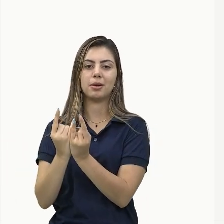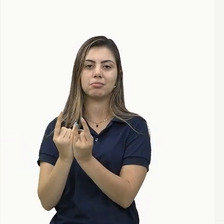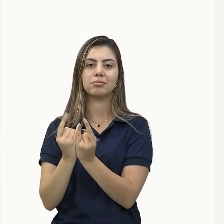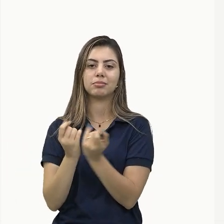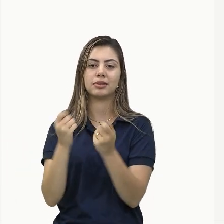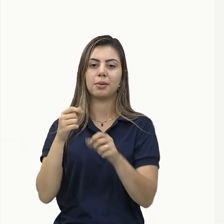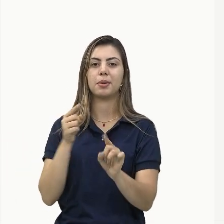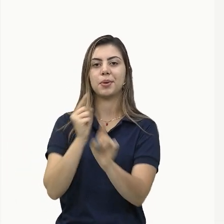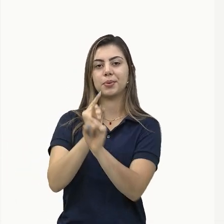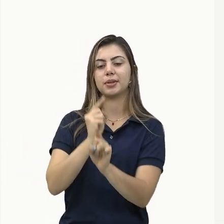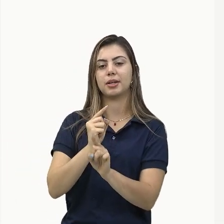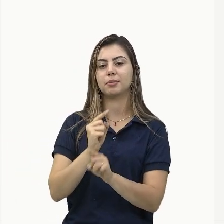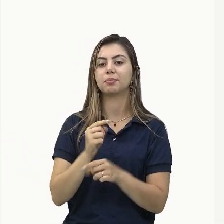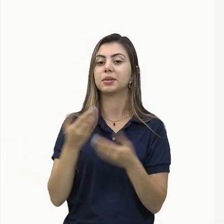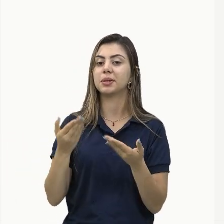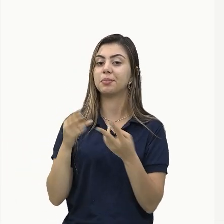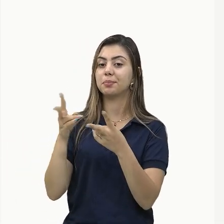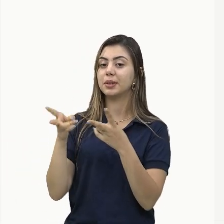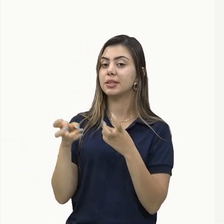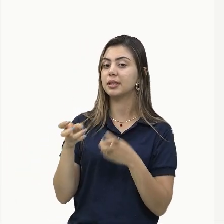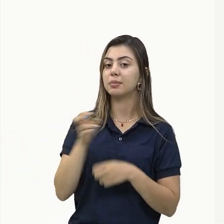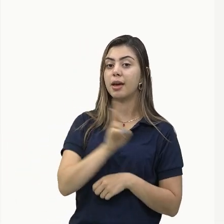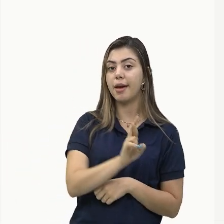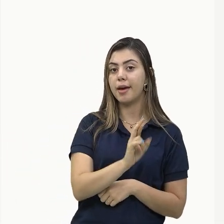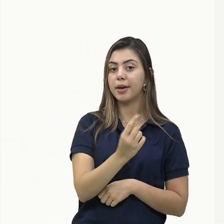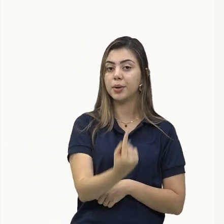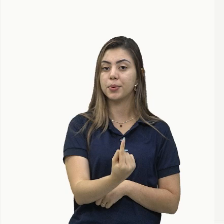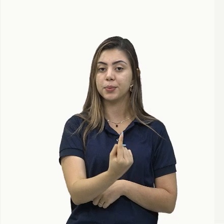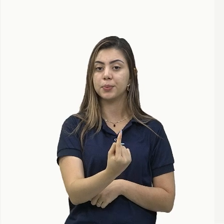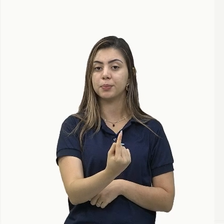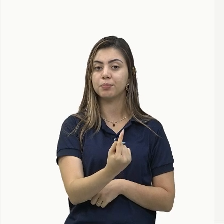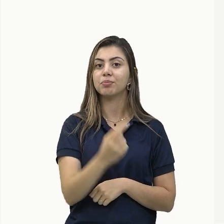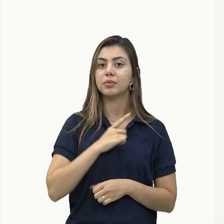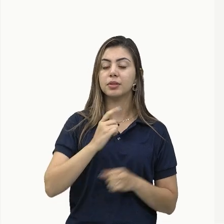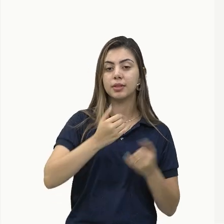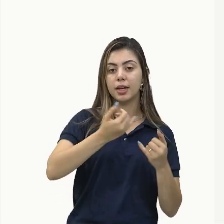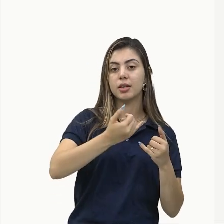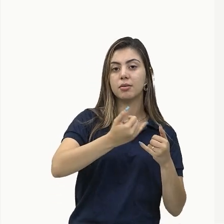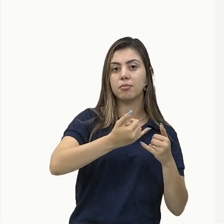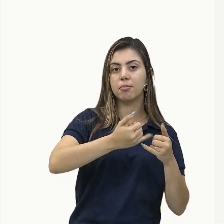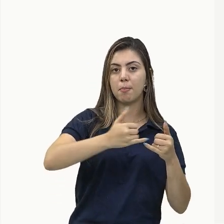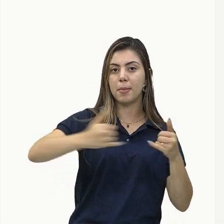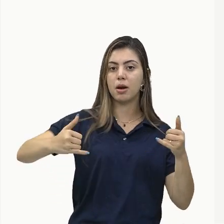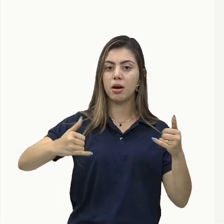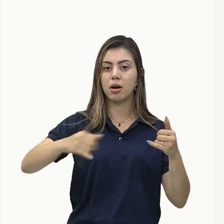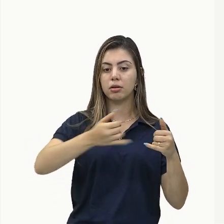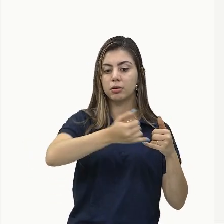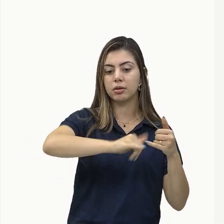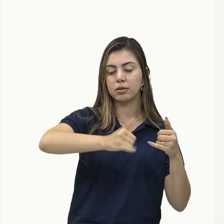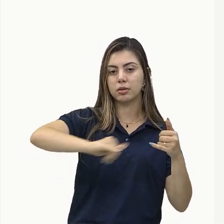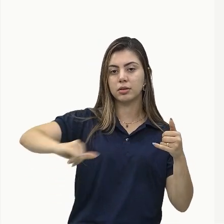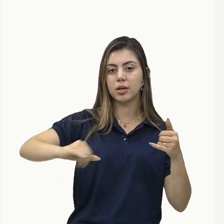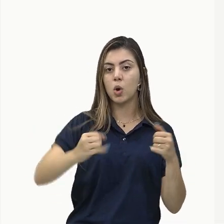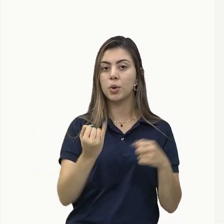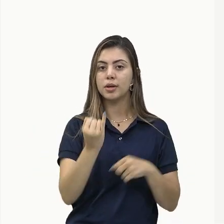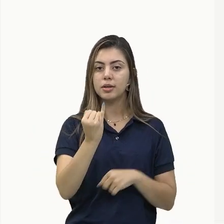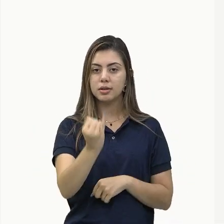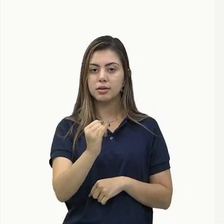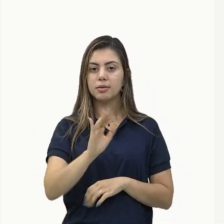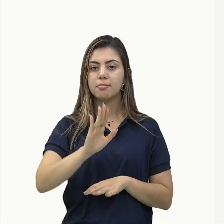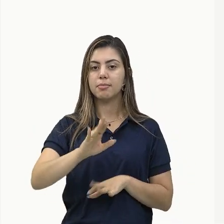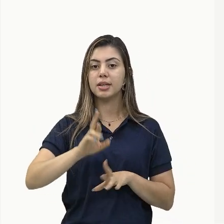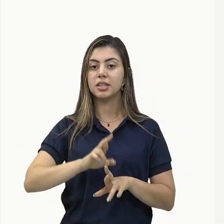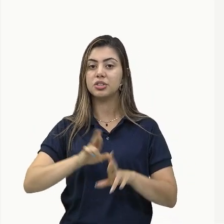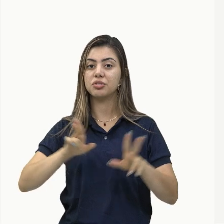aqui, ó, pelo resistor R1 passa uma corrente I, mas a diferença de potencial dele